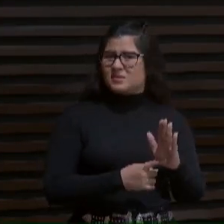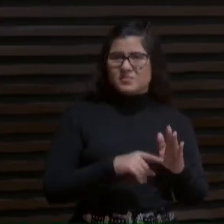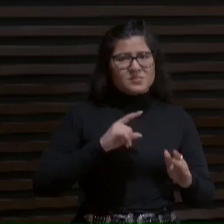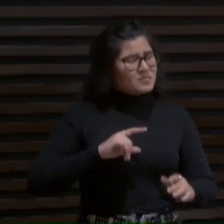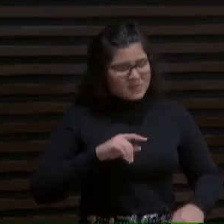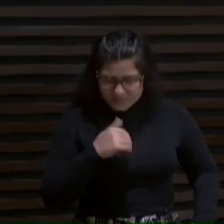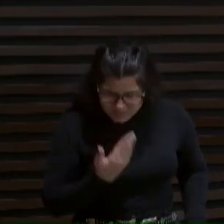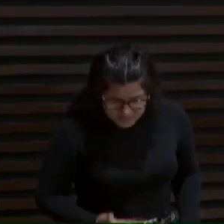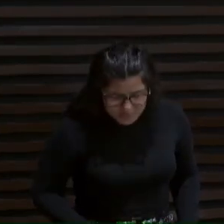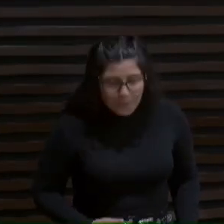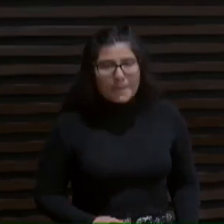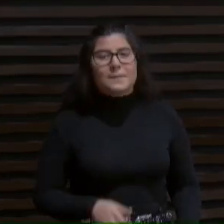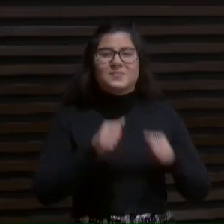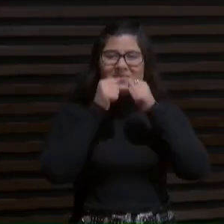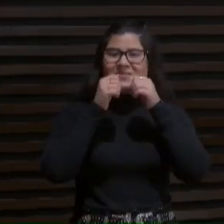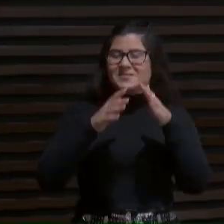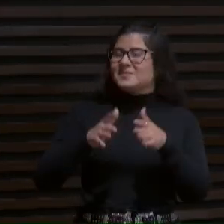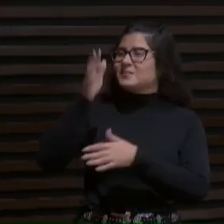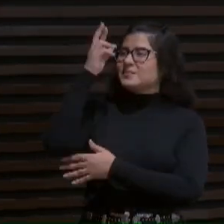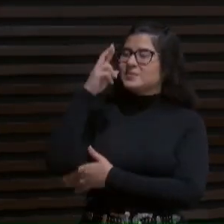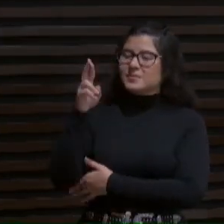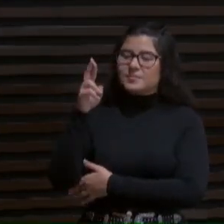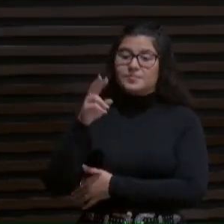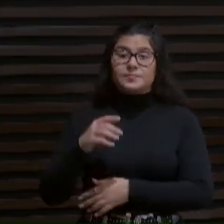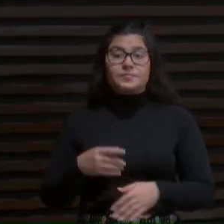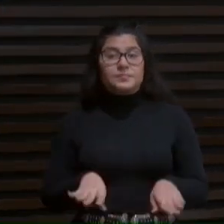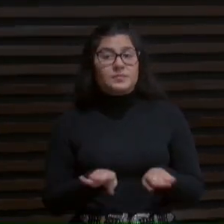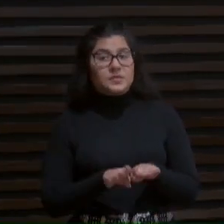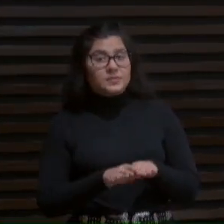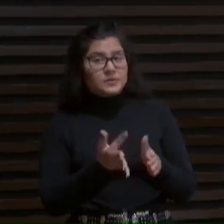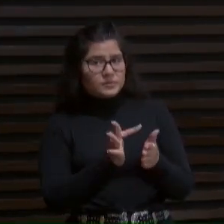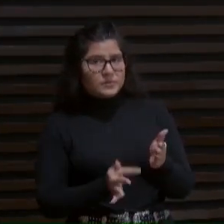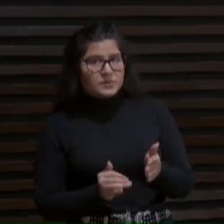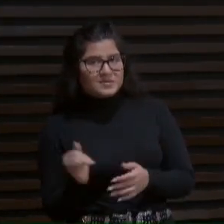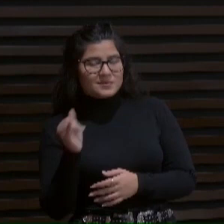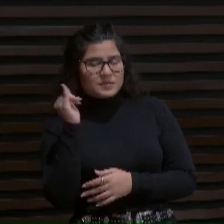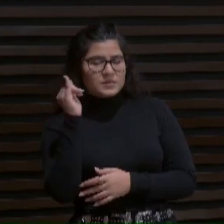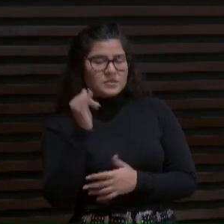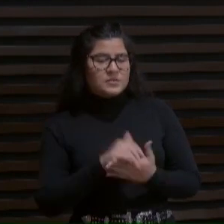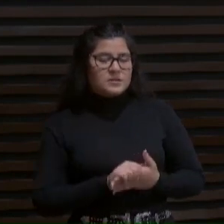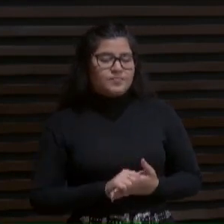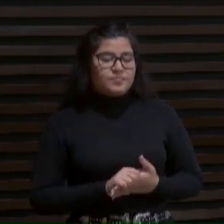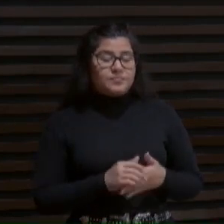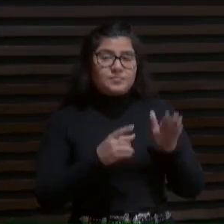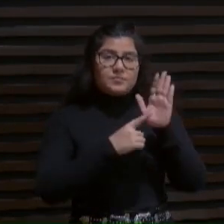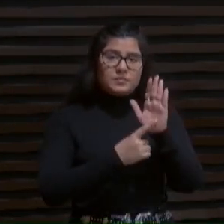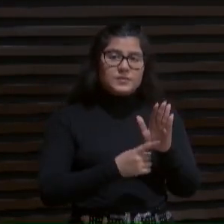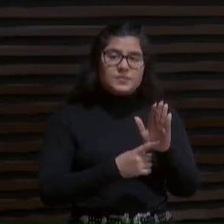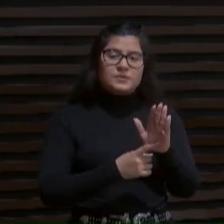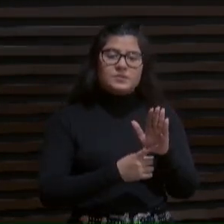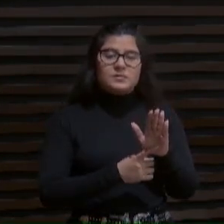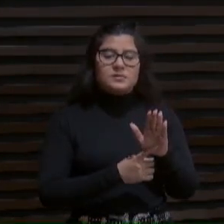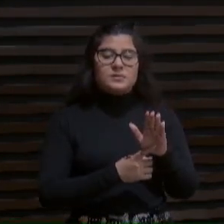ainda assim foi abençoado pelo Senhor. Um outro texto interessante, não é? Que nos mostra essa ideia